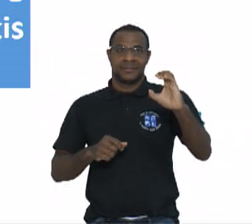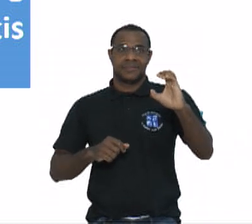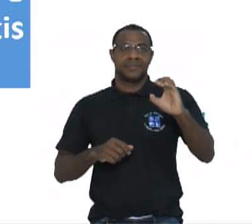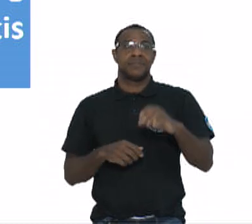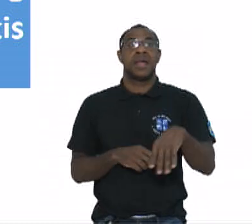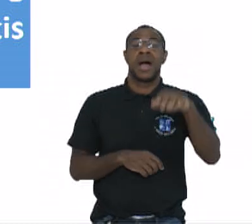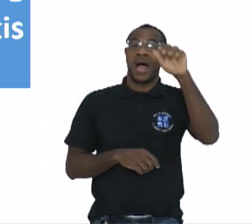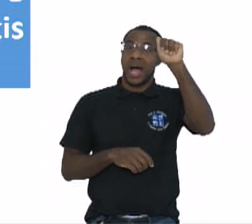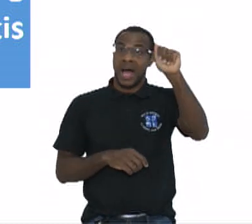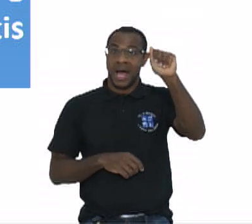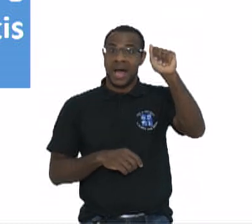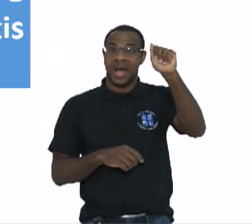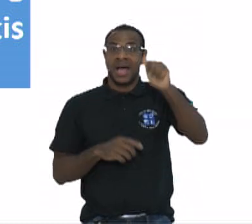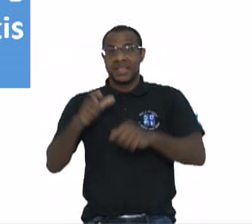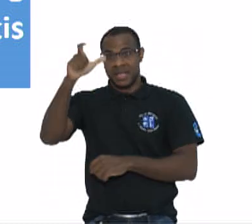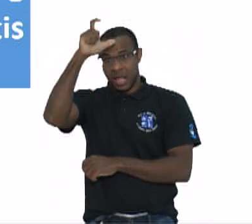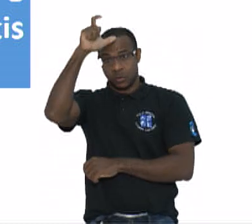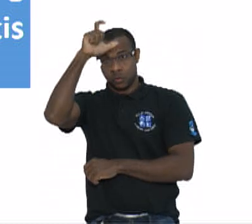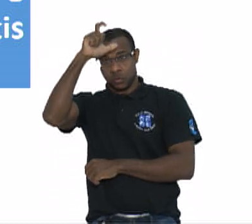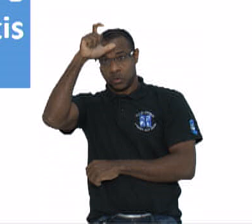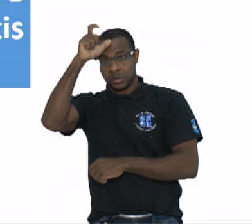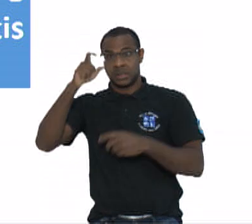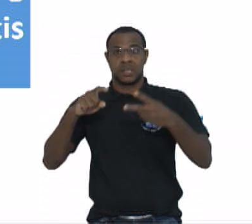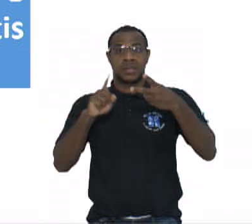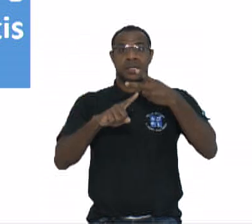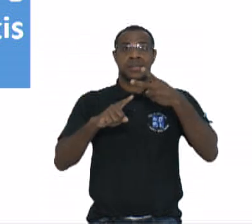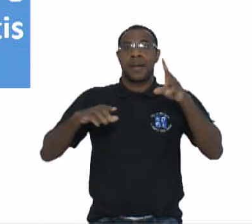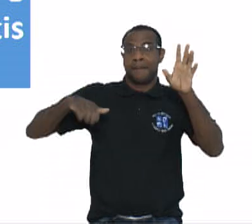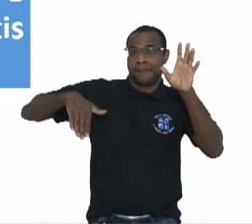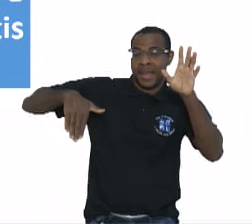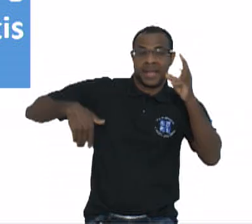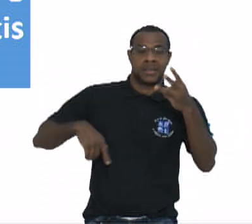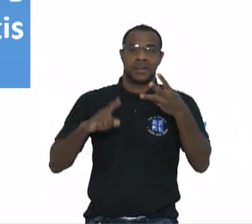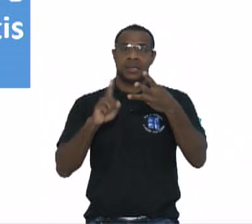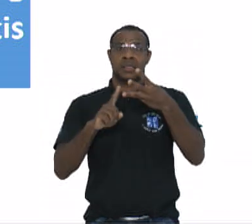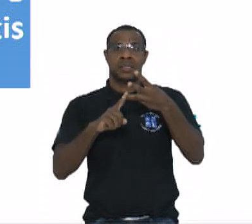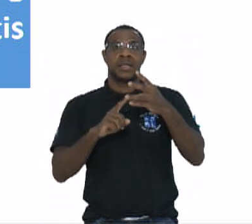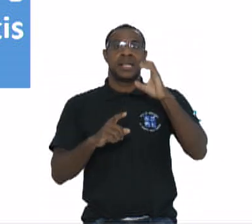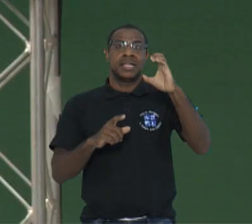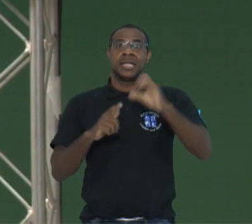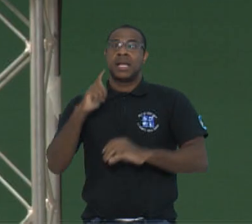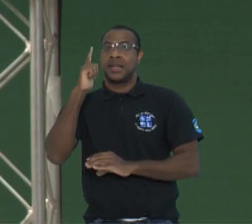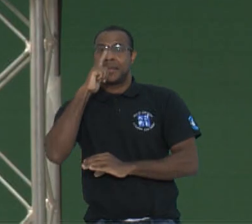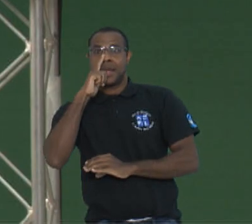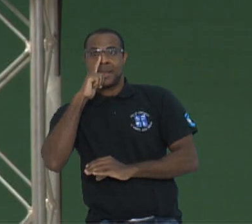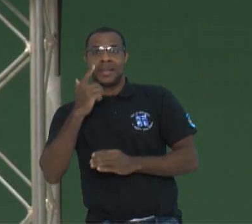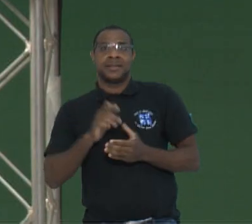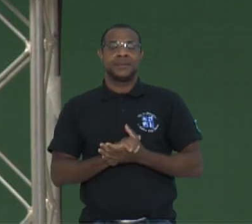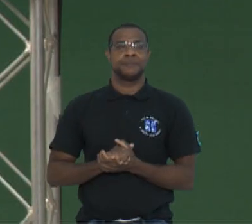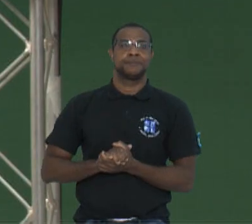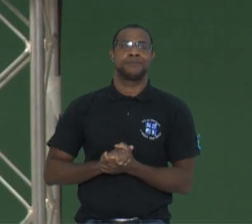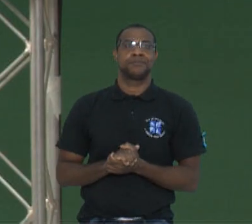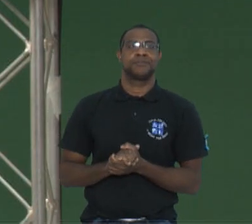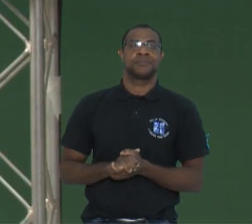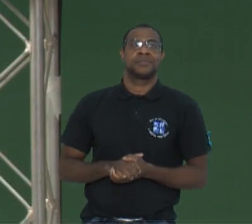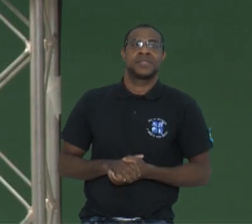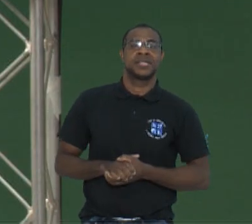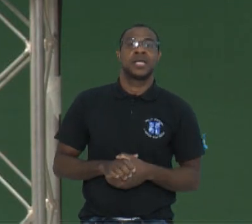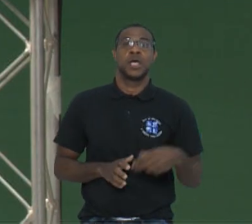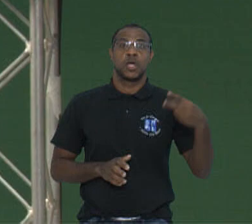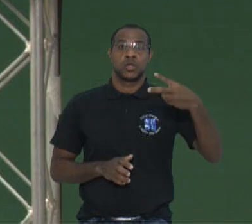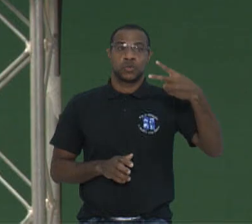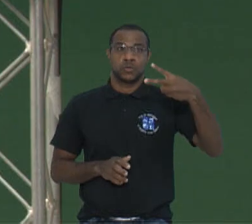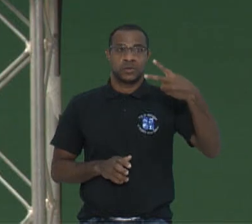A, na Turquia. B, na praia. C, na Grécia. When did she